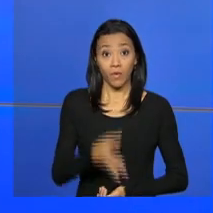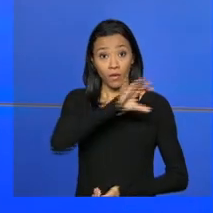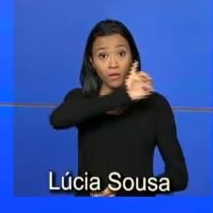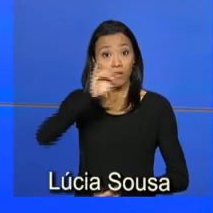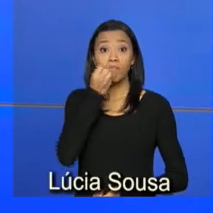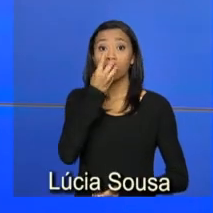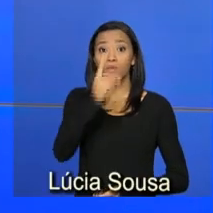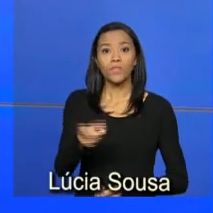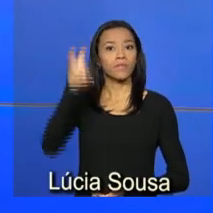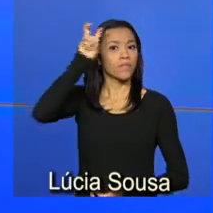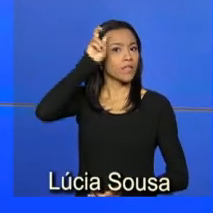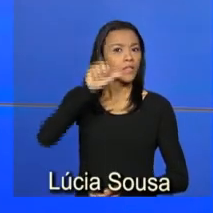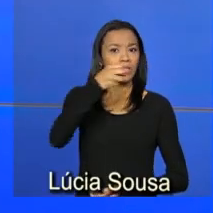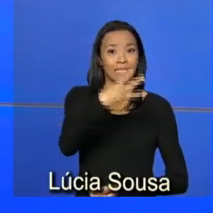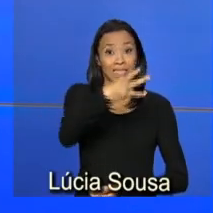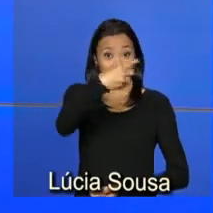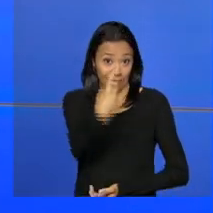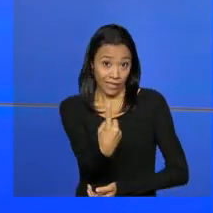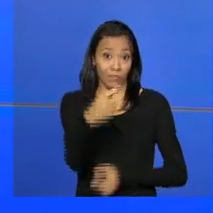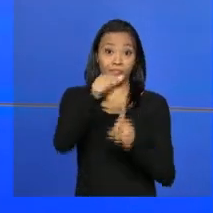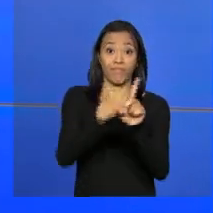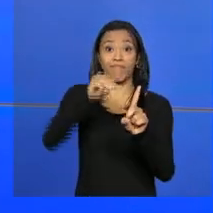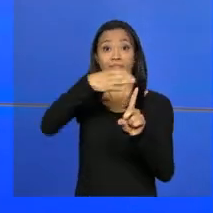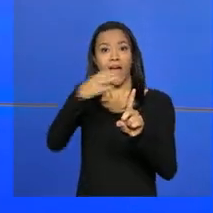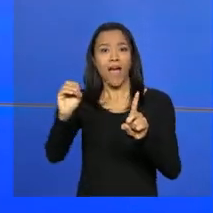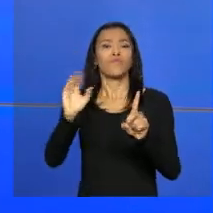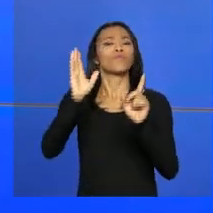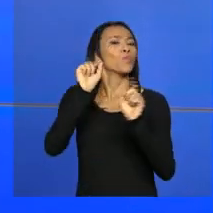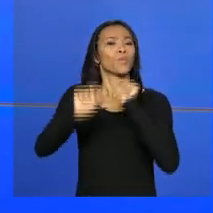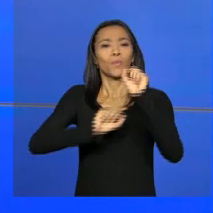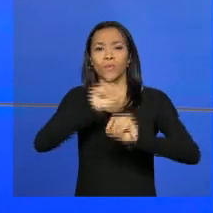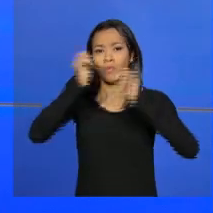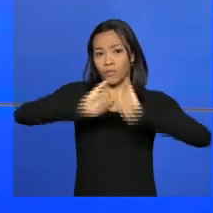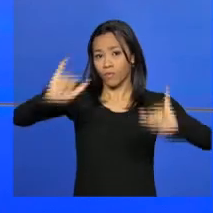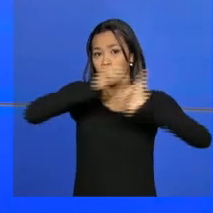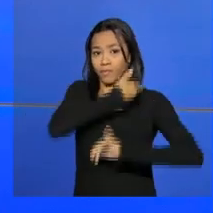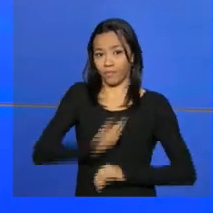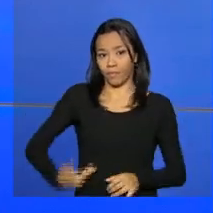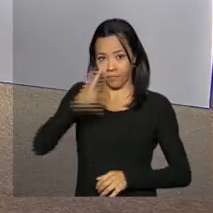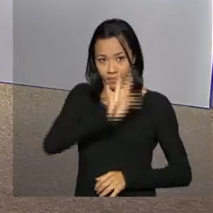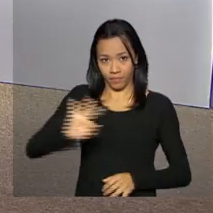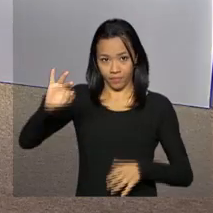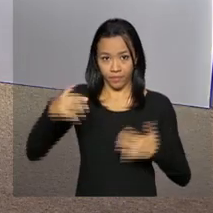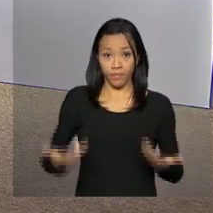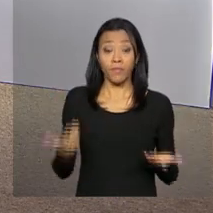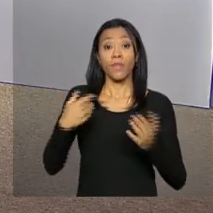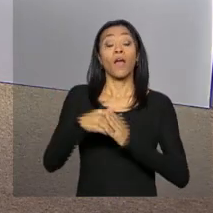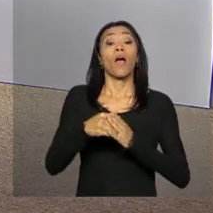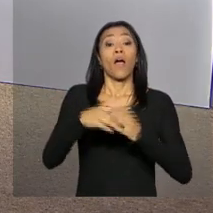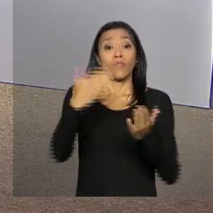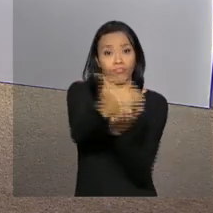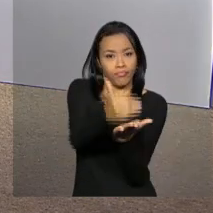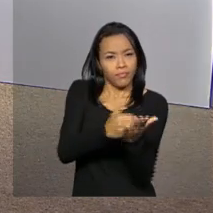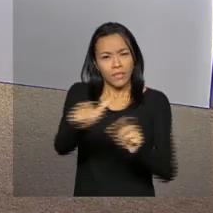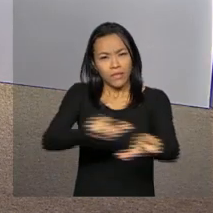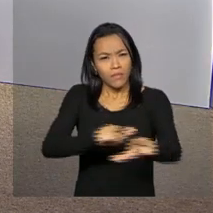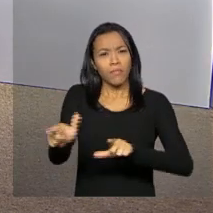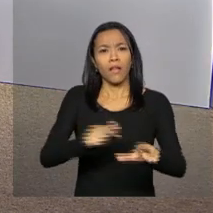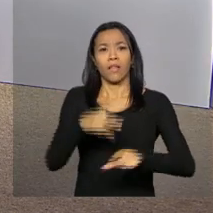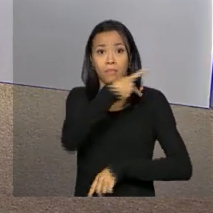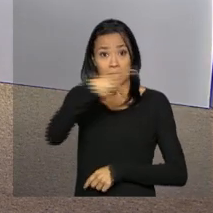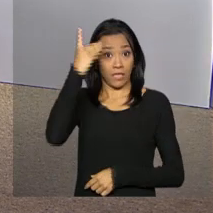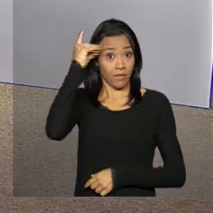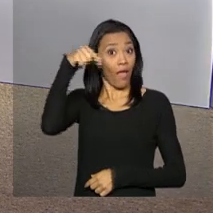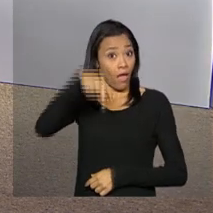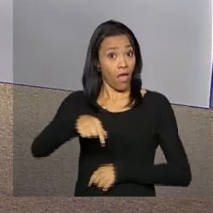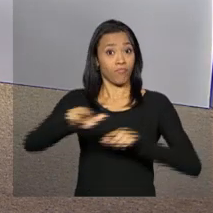Olá, bom dia. Quinta-feira, 31 de março, chegamos com as notícias do governo federal. A agenda da presidenta Dilma Rousseff hoje é aqui